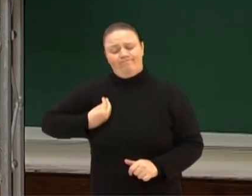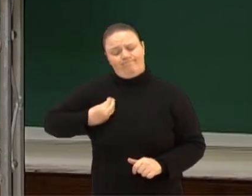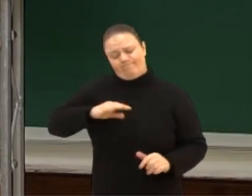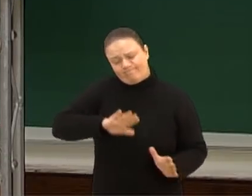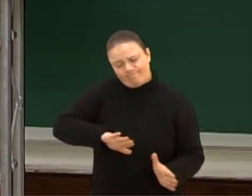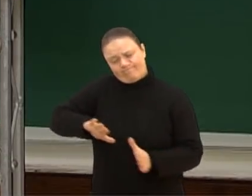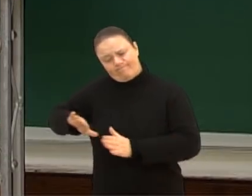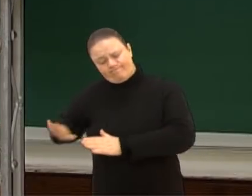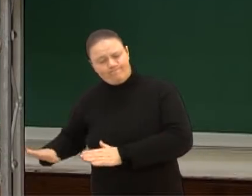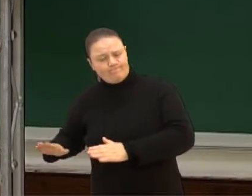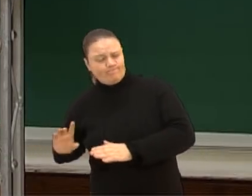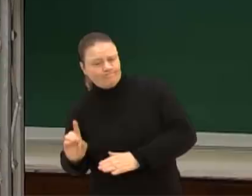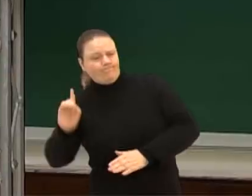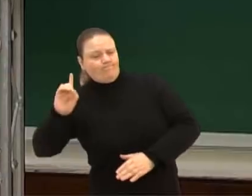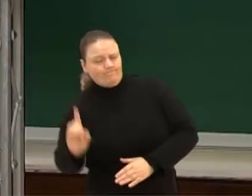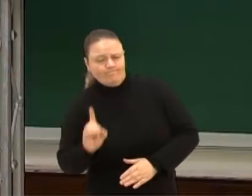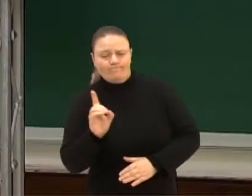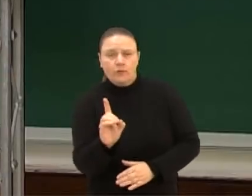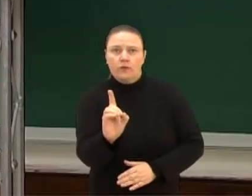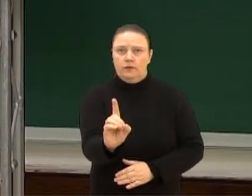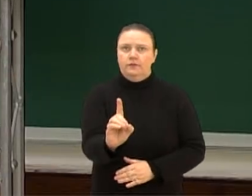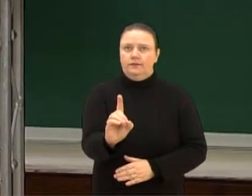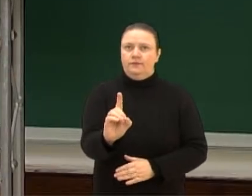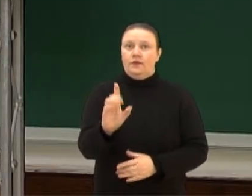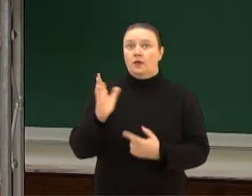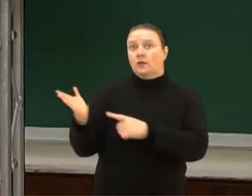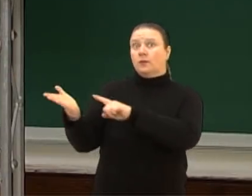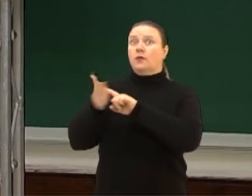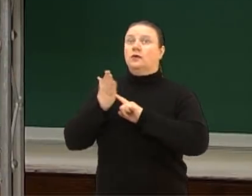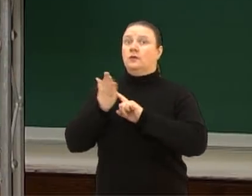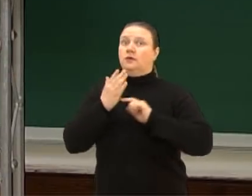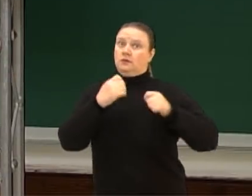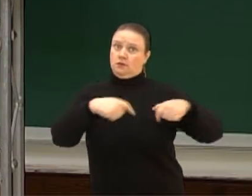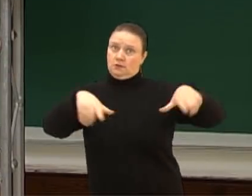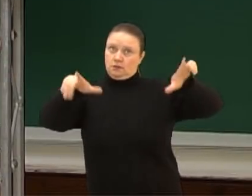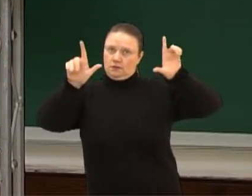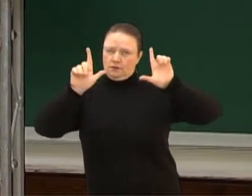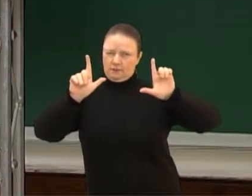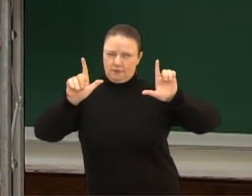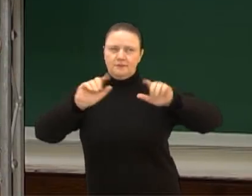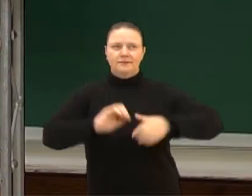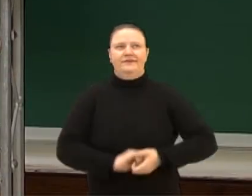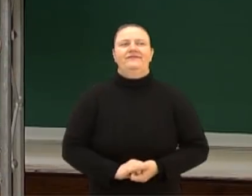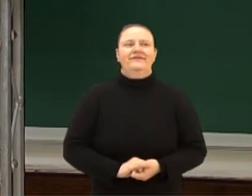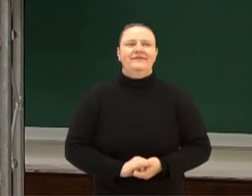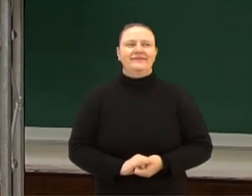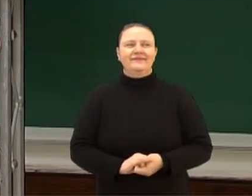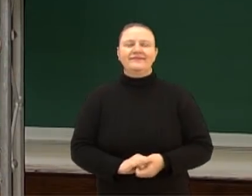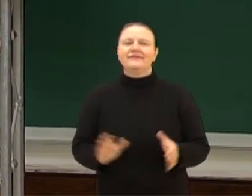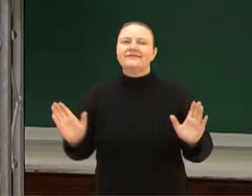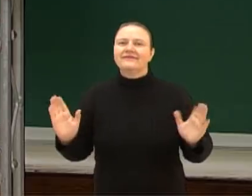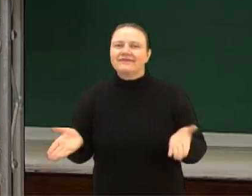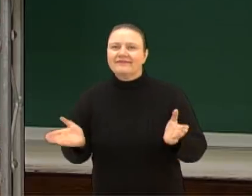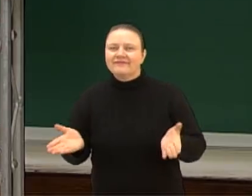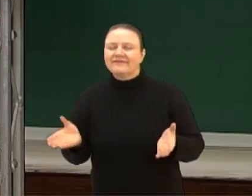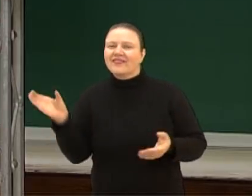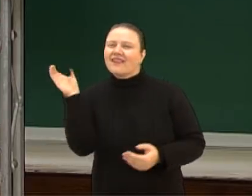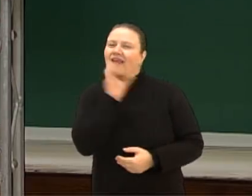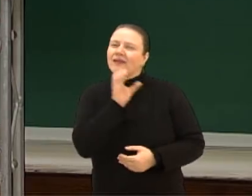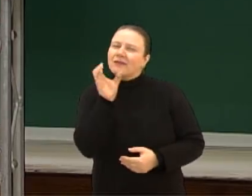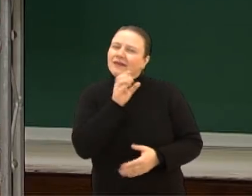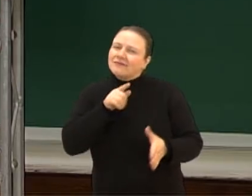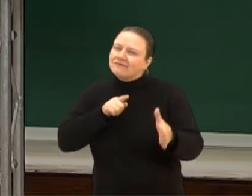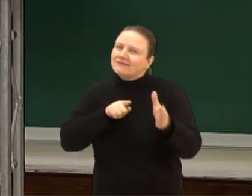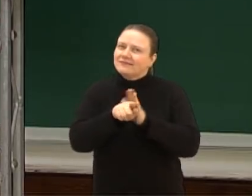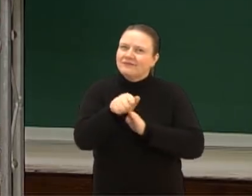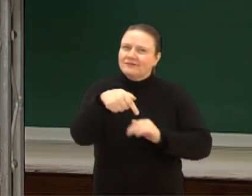trás. Então, é essa situação que é retratada basicamente nesse trecho, tá bom? E um quiz aqui para nós revisarmos